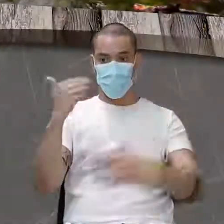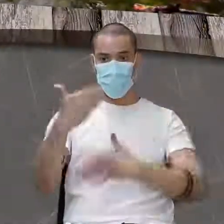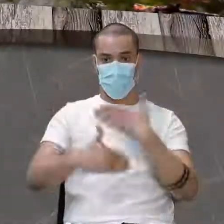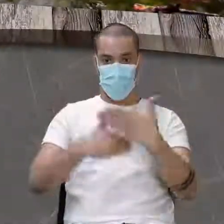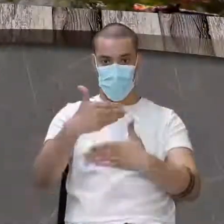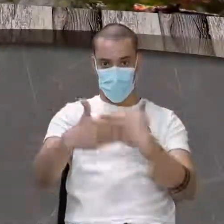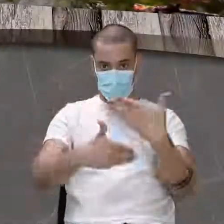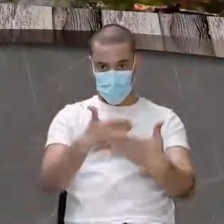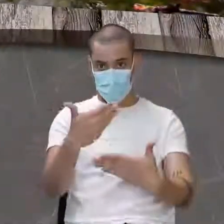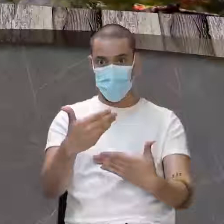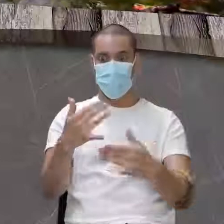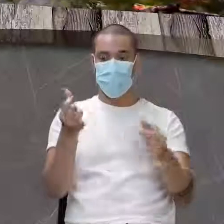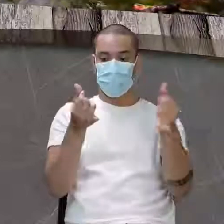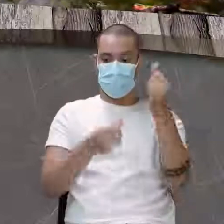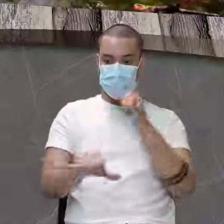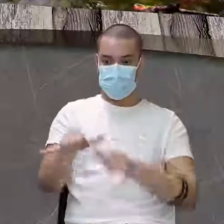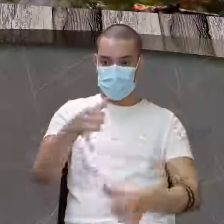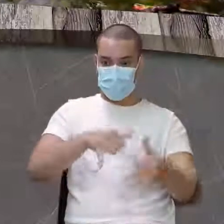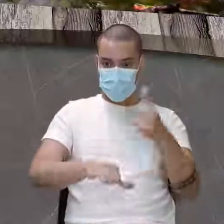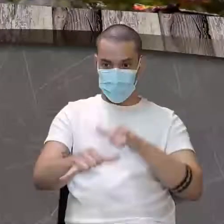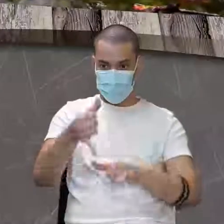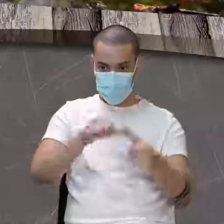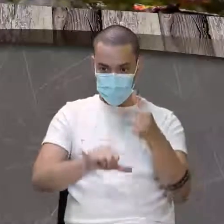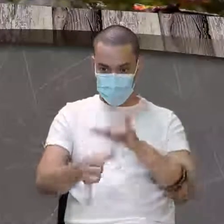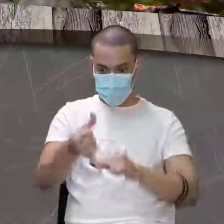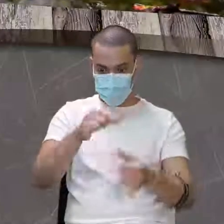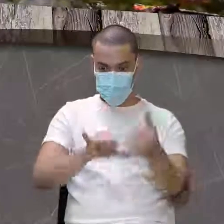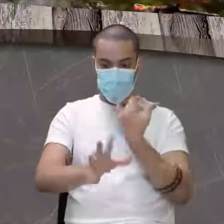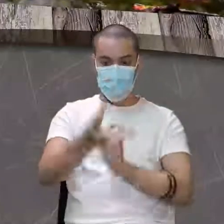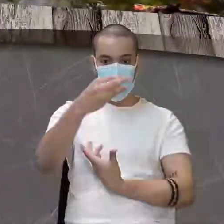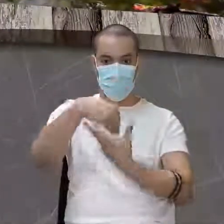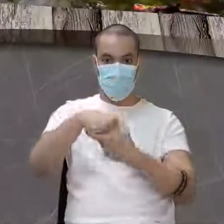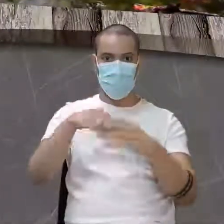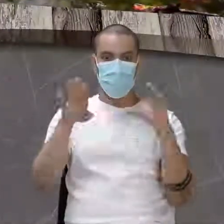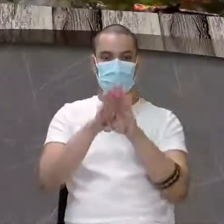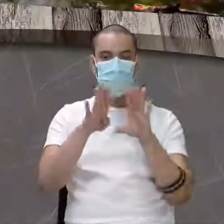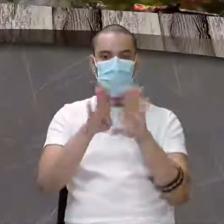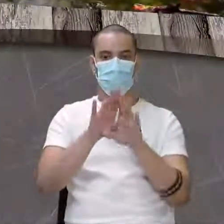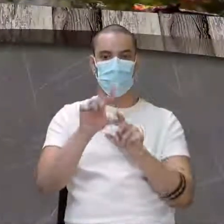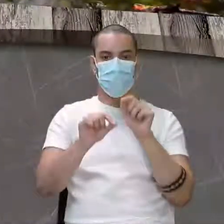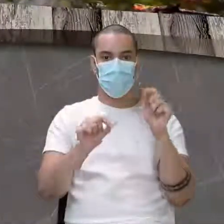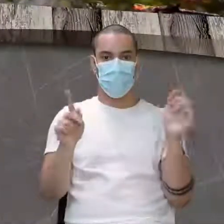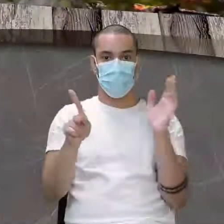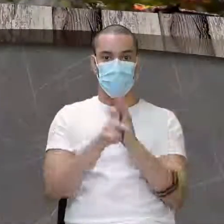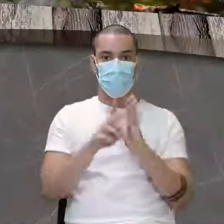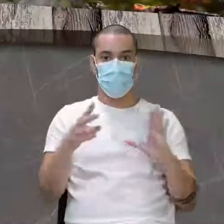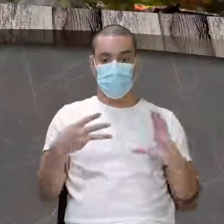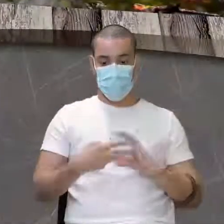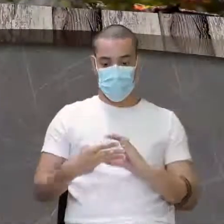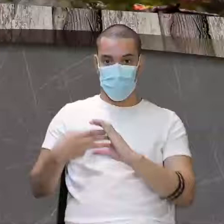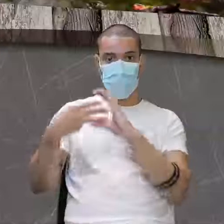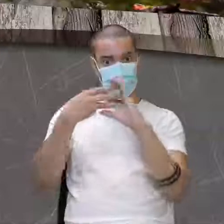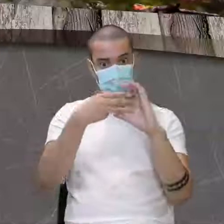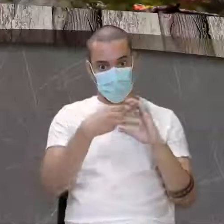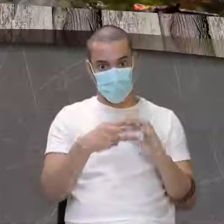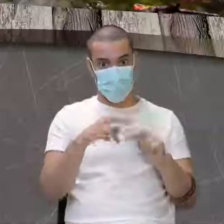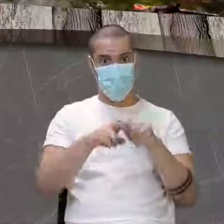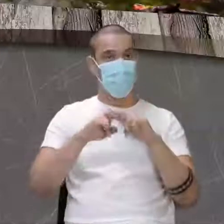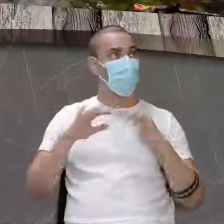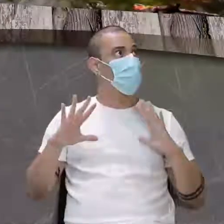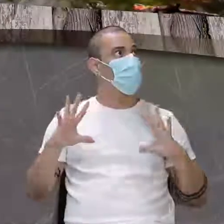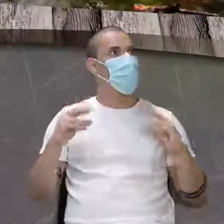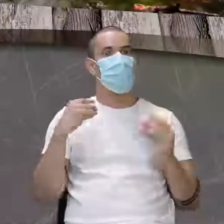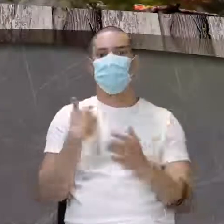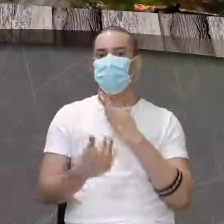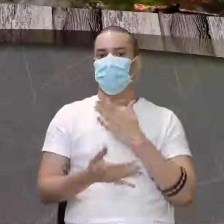processos químicos, né? Dentro também das nossas células. Toda reação química, meu amor,